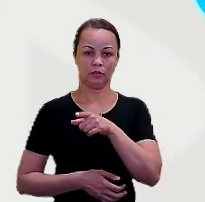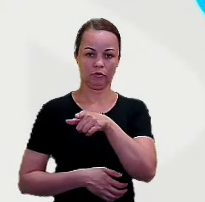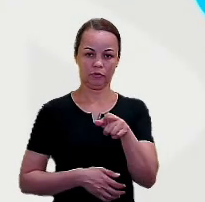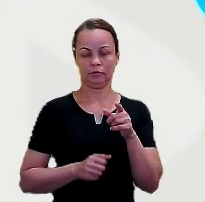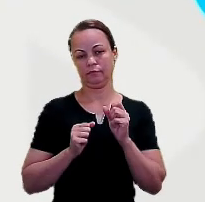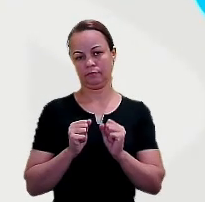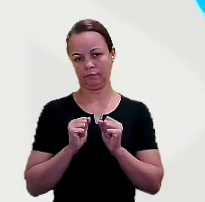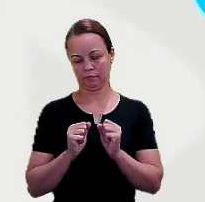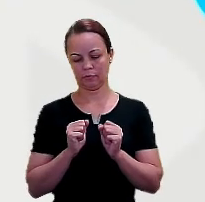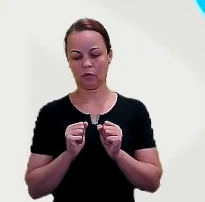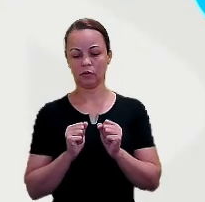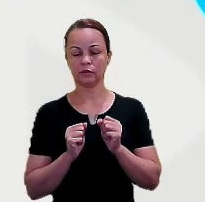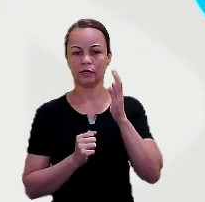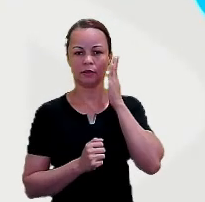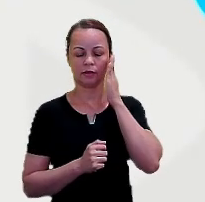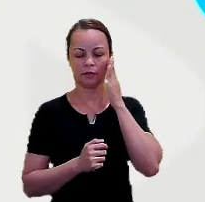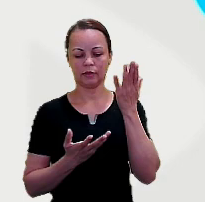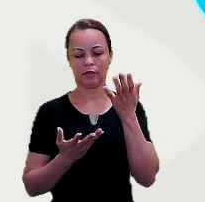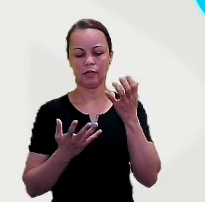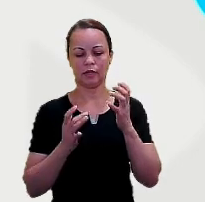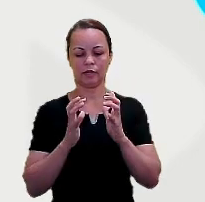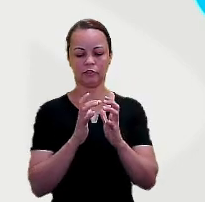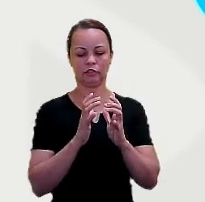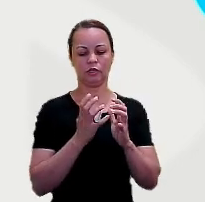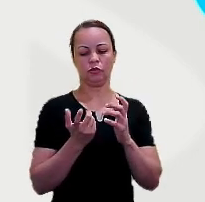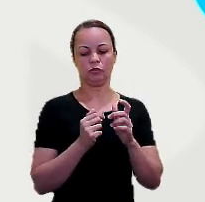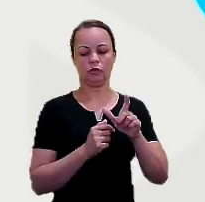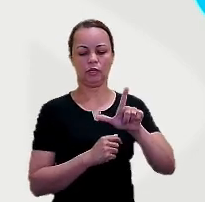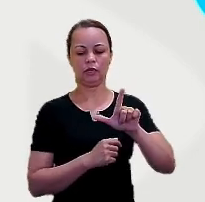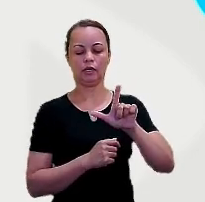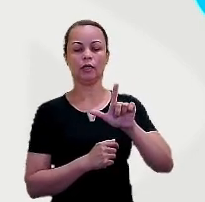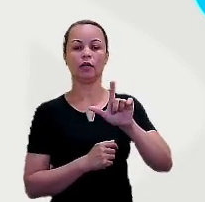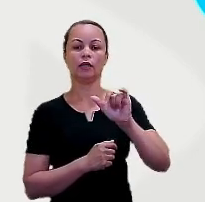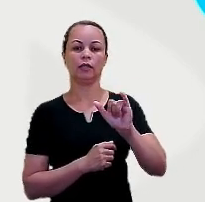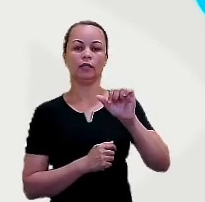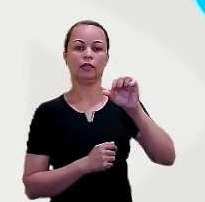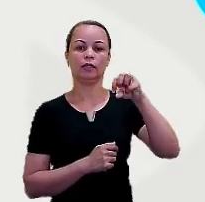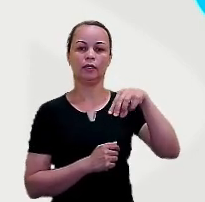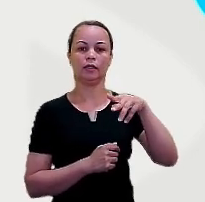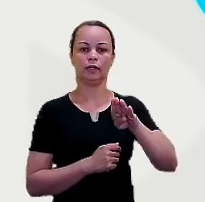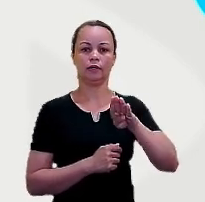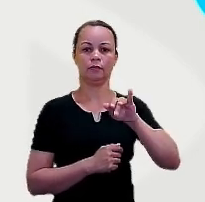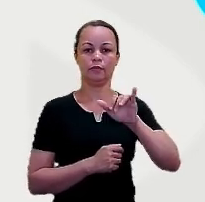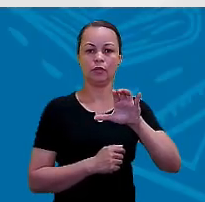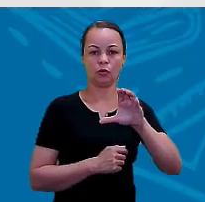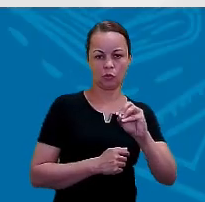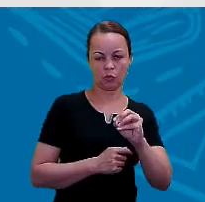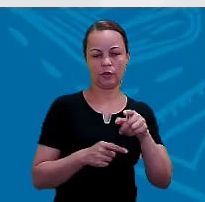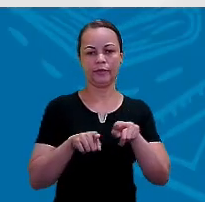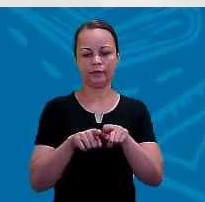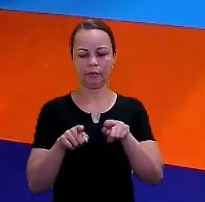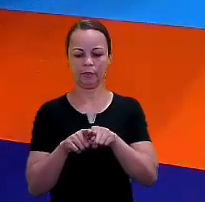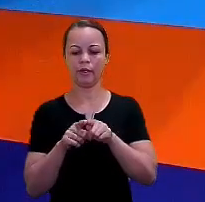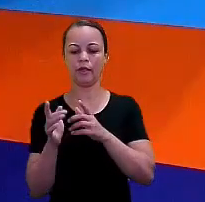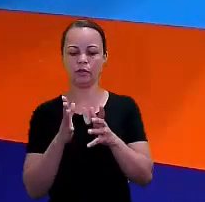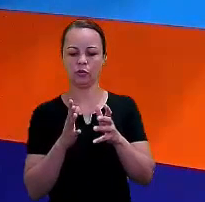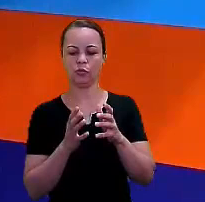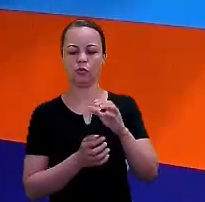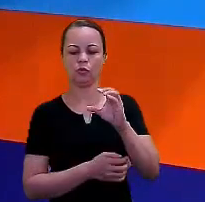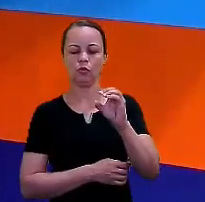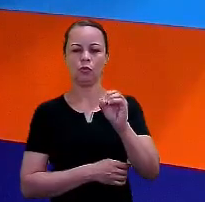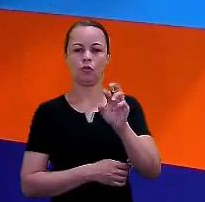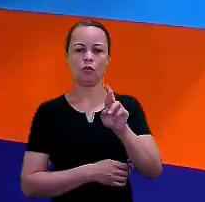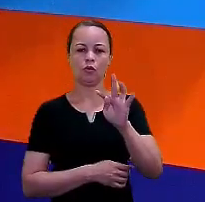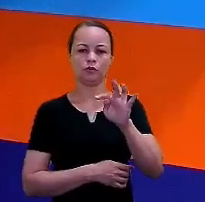ver, a região límbica e a região do córtex pré-frontal. Aqui estaria mais, volta aqui comigo, por favor, produção, aqui estaria